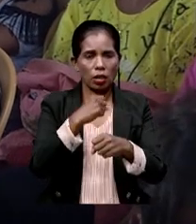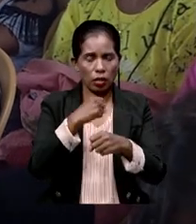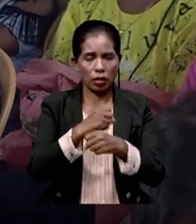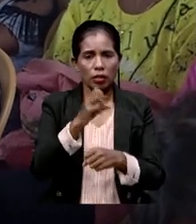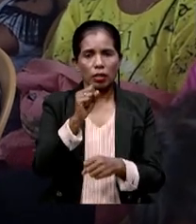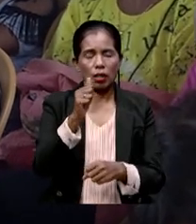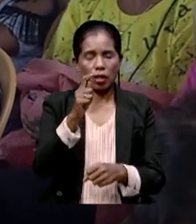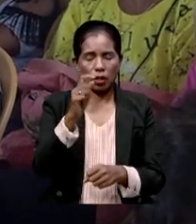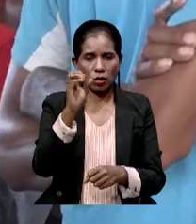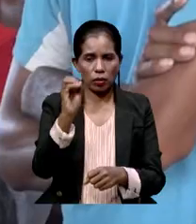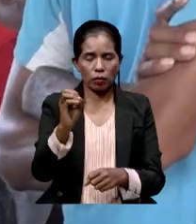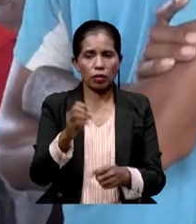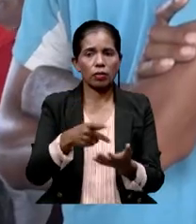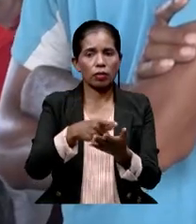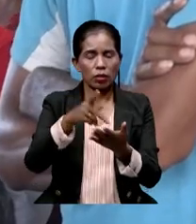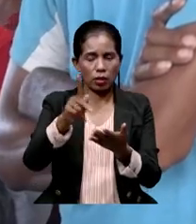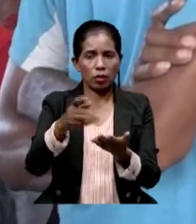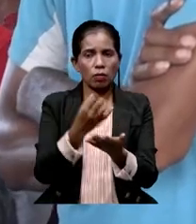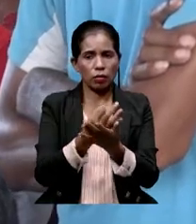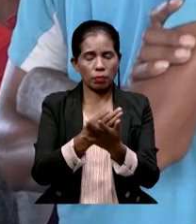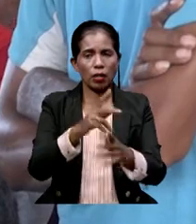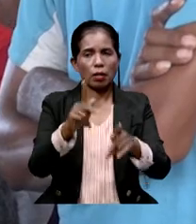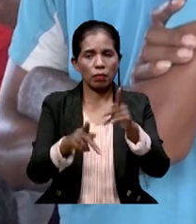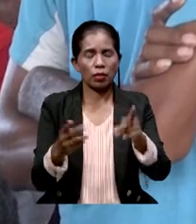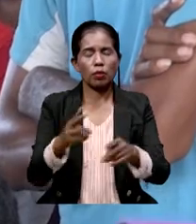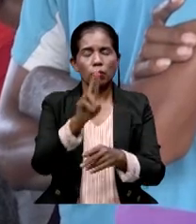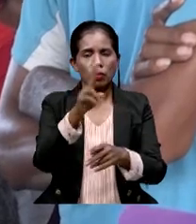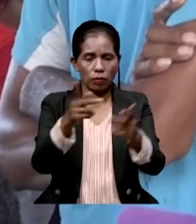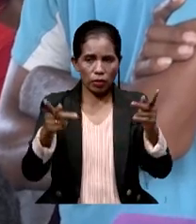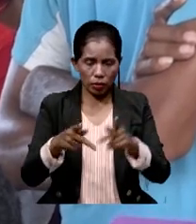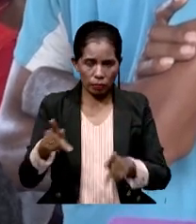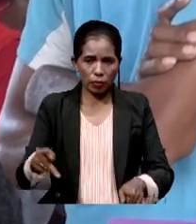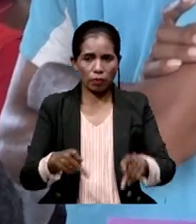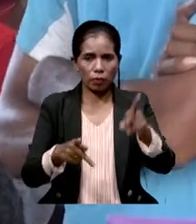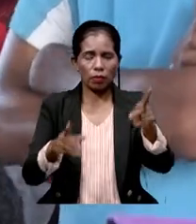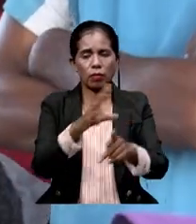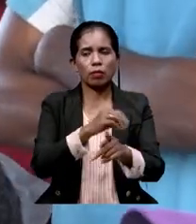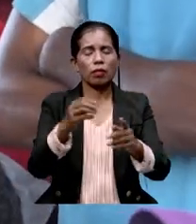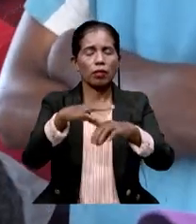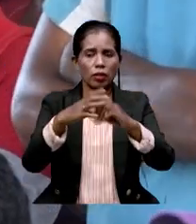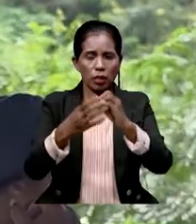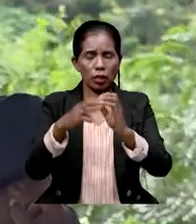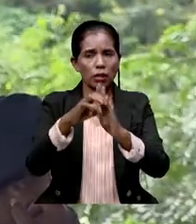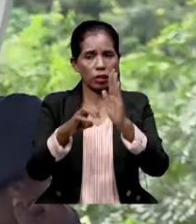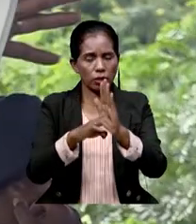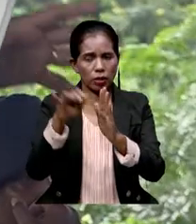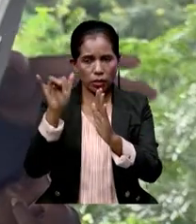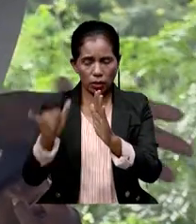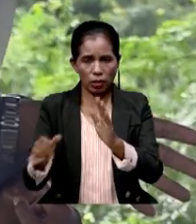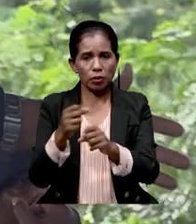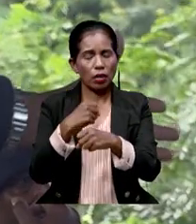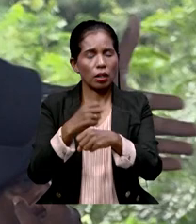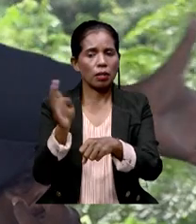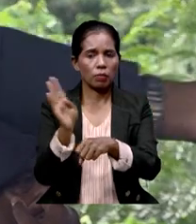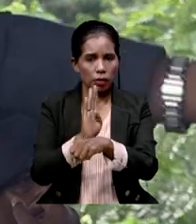no despejo administrativo ba komunidade nebe okupa espasu publiko no rai estado ko dihela no halau atividade negosio